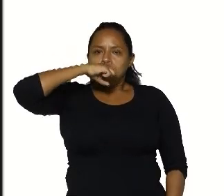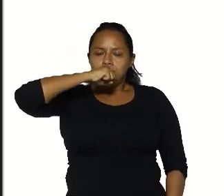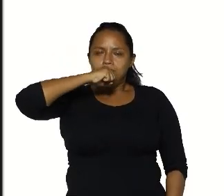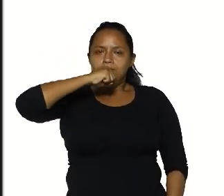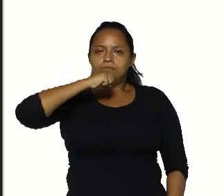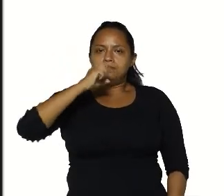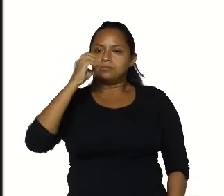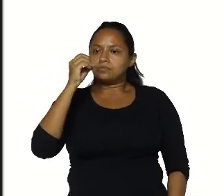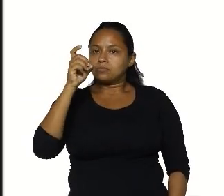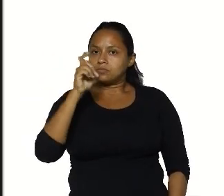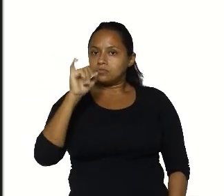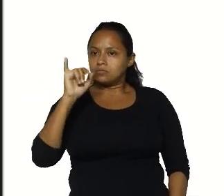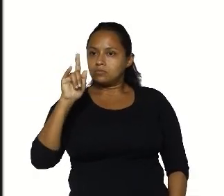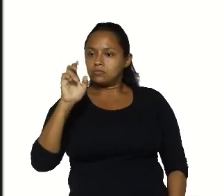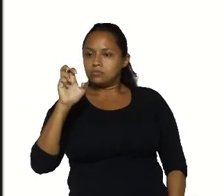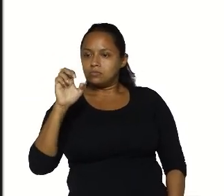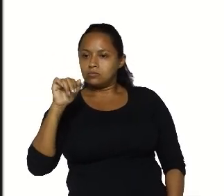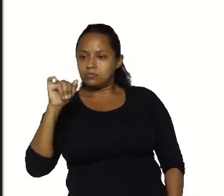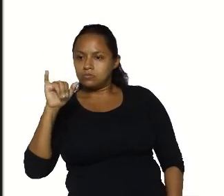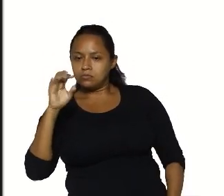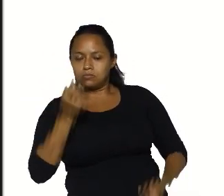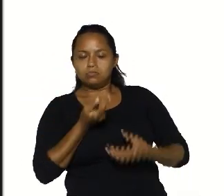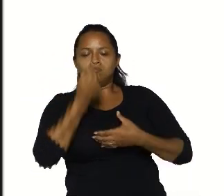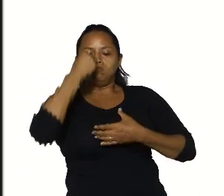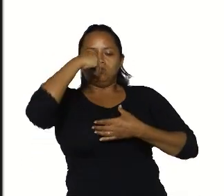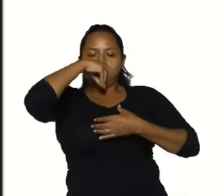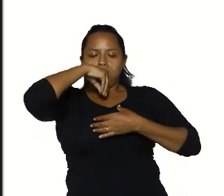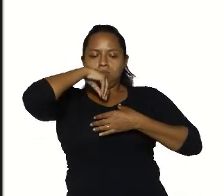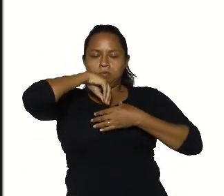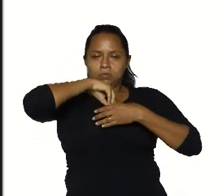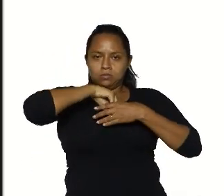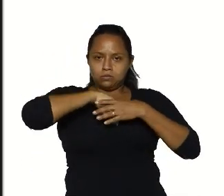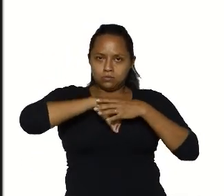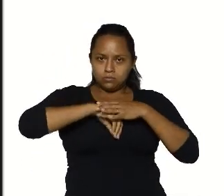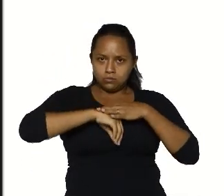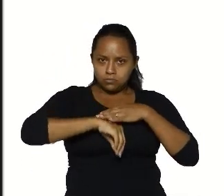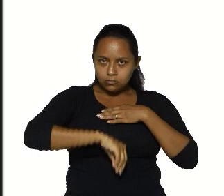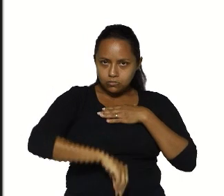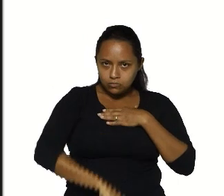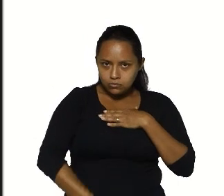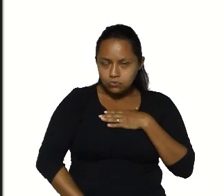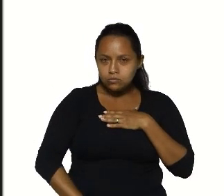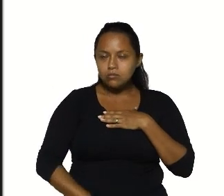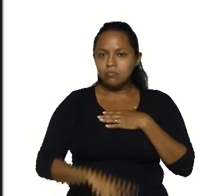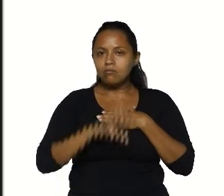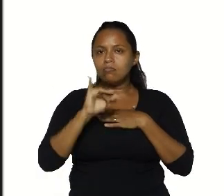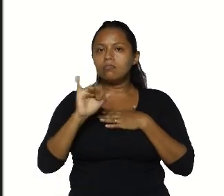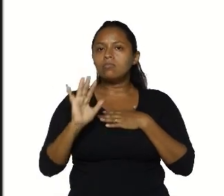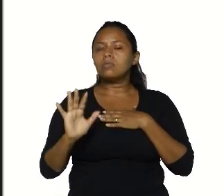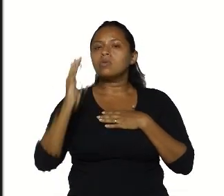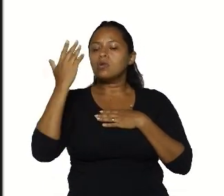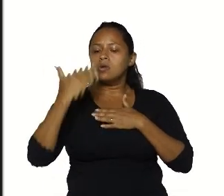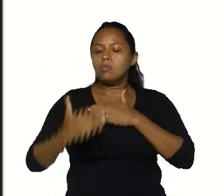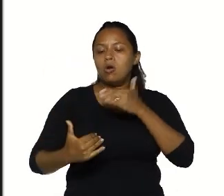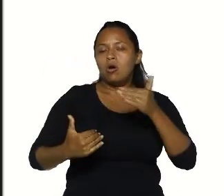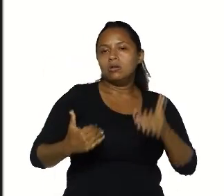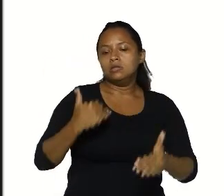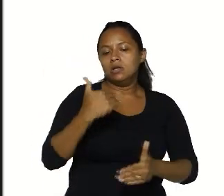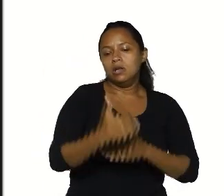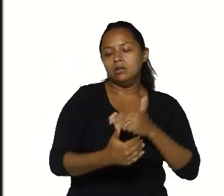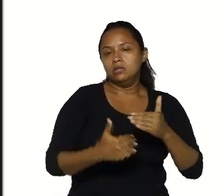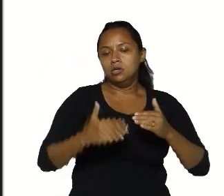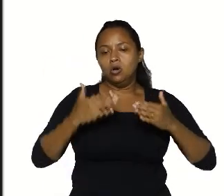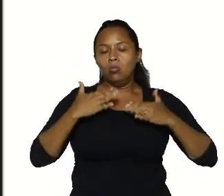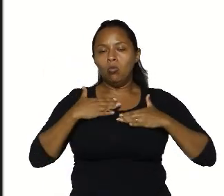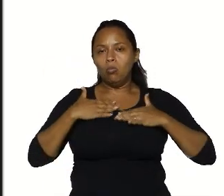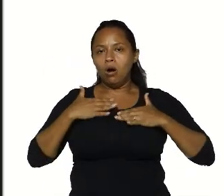seu corpo, passando pelos órgãos que formam as vias respiratórias, vai acontecer um processo lá no seu